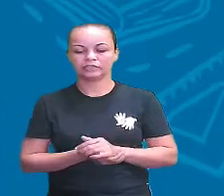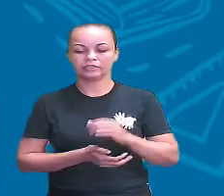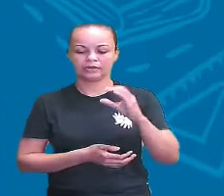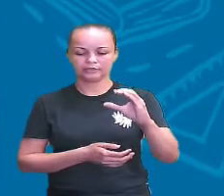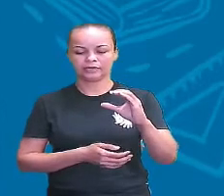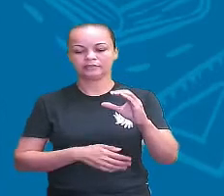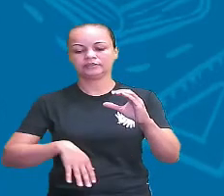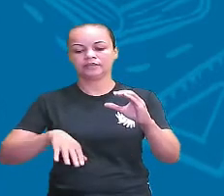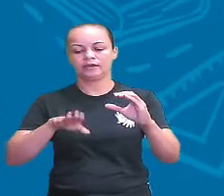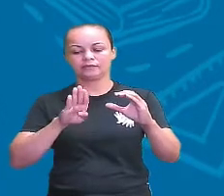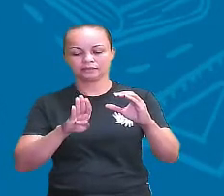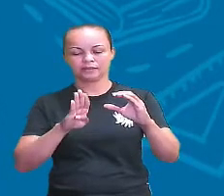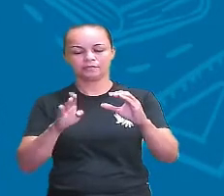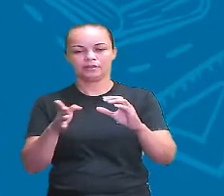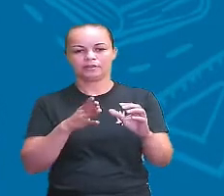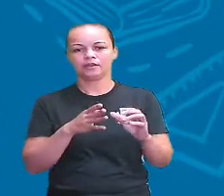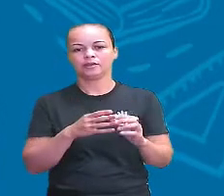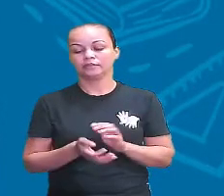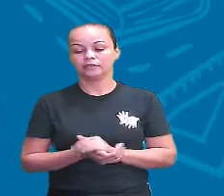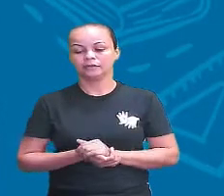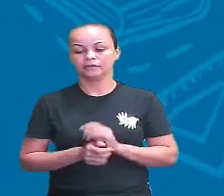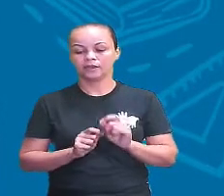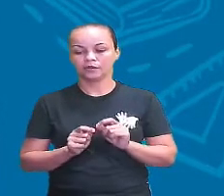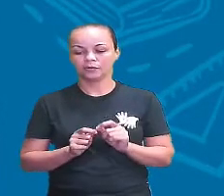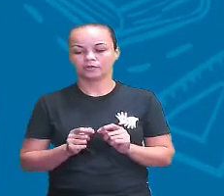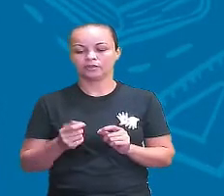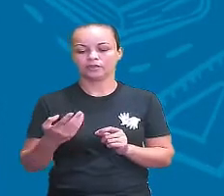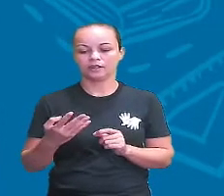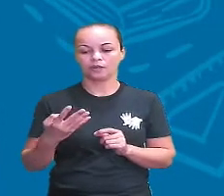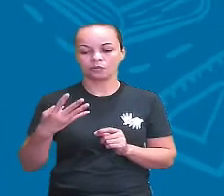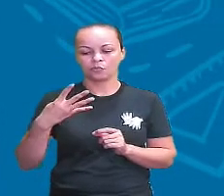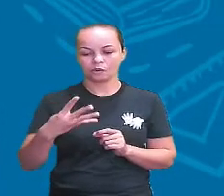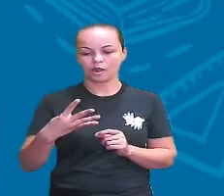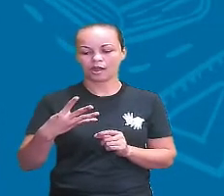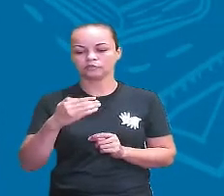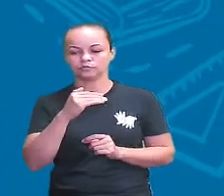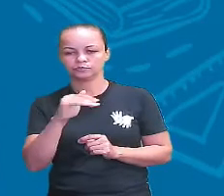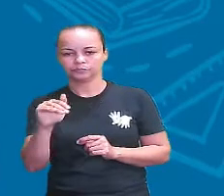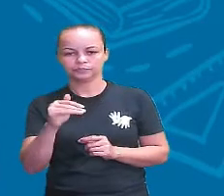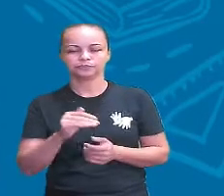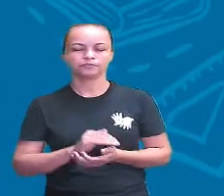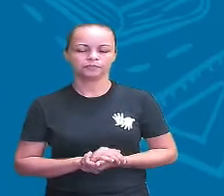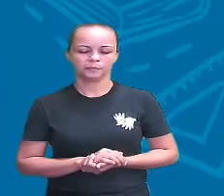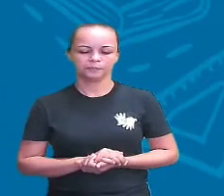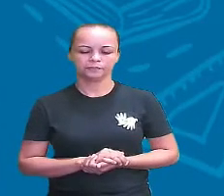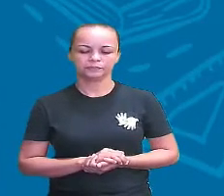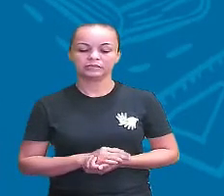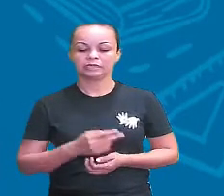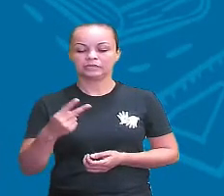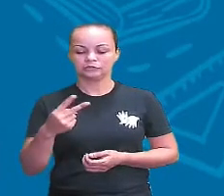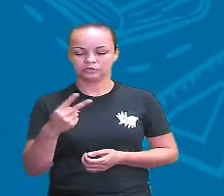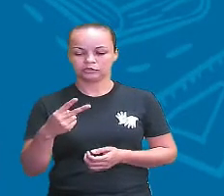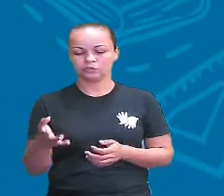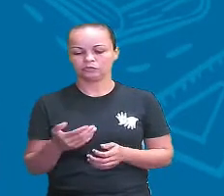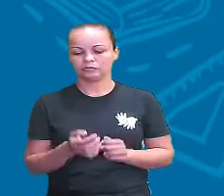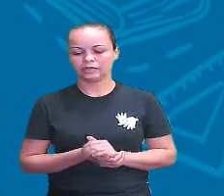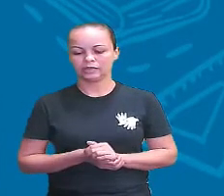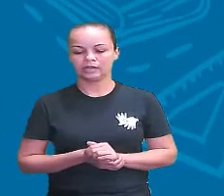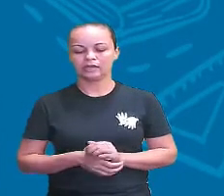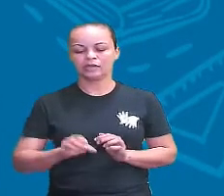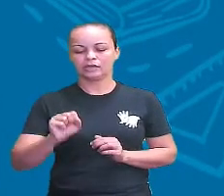tá? Também na segunda questão é a letra B, gente, porque sometimes é o advérbio e não pode ser escrito